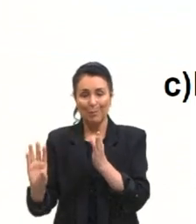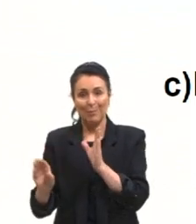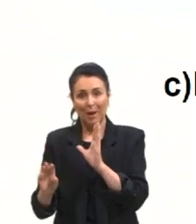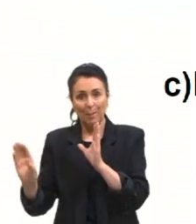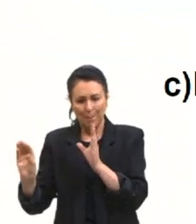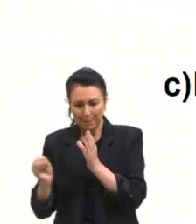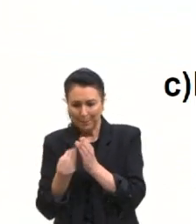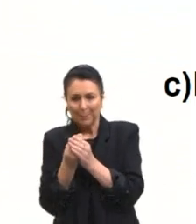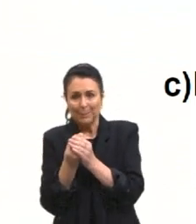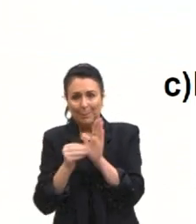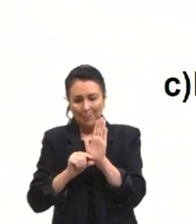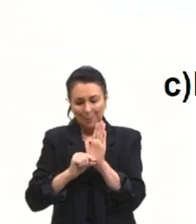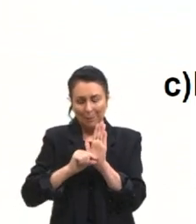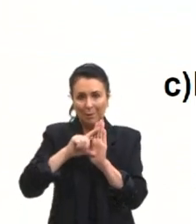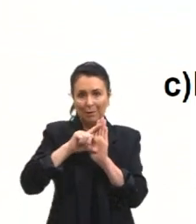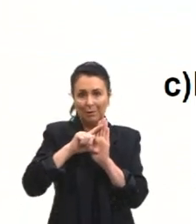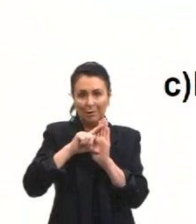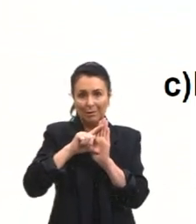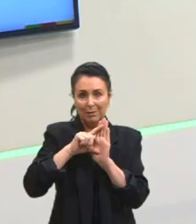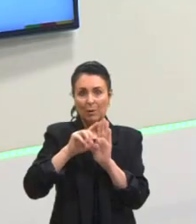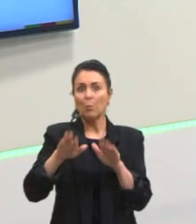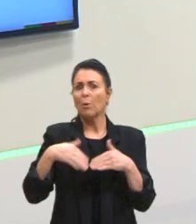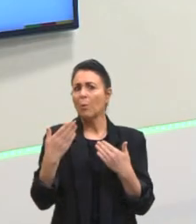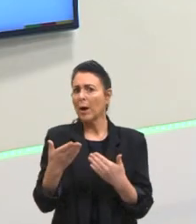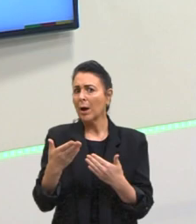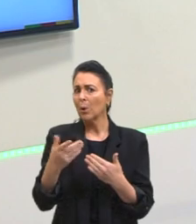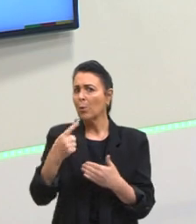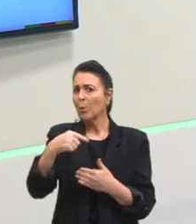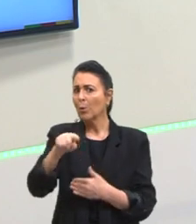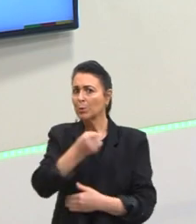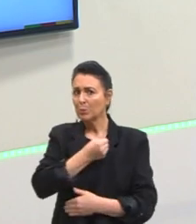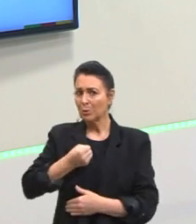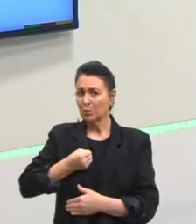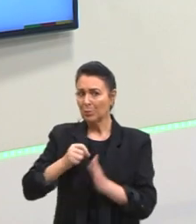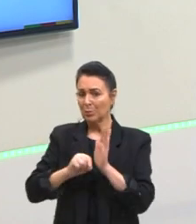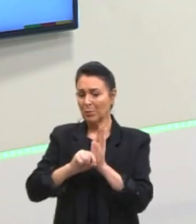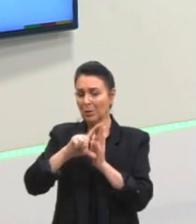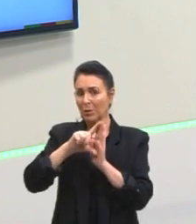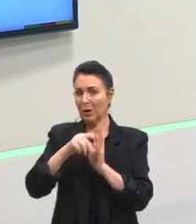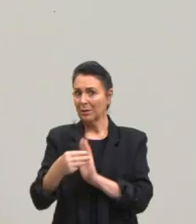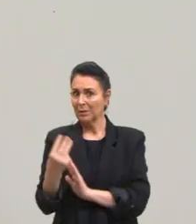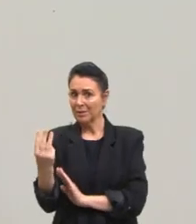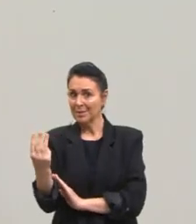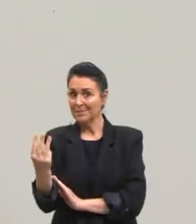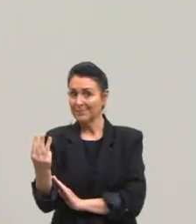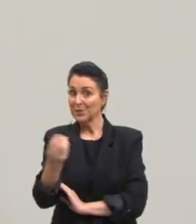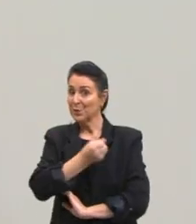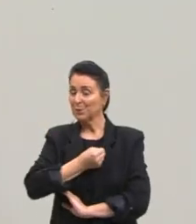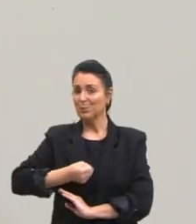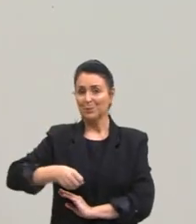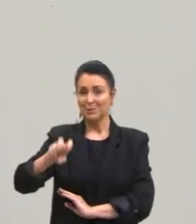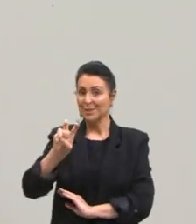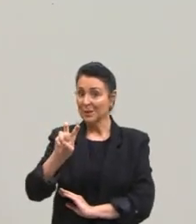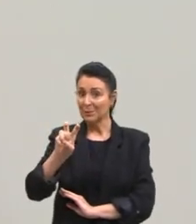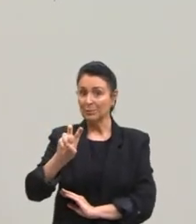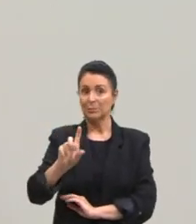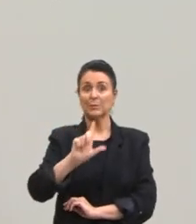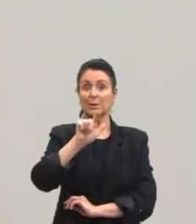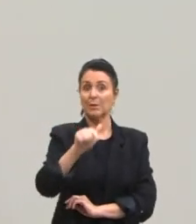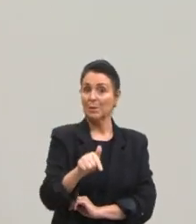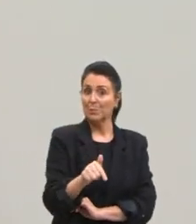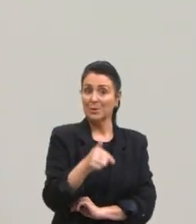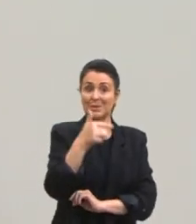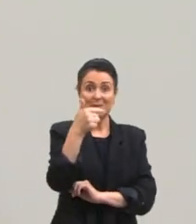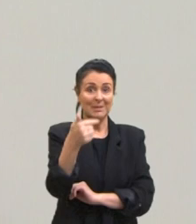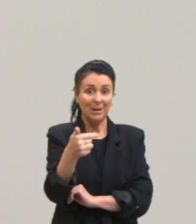próximo número ímpar maior do que 3 vai ser 5, depois nós temos 7 e depois nós